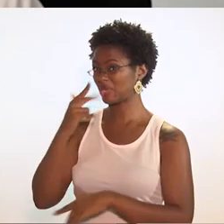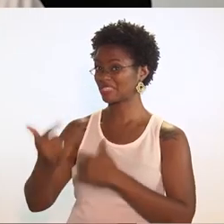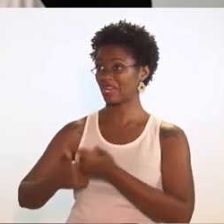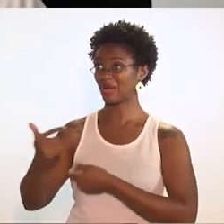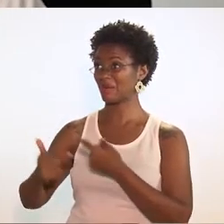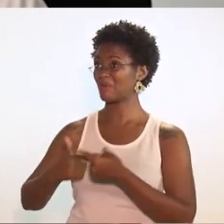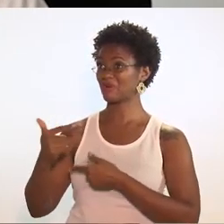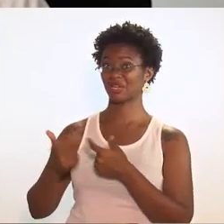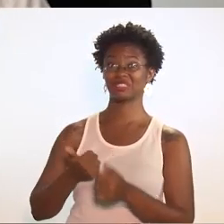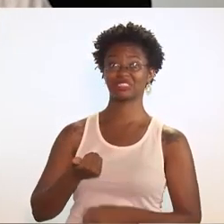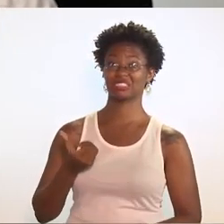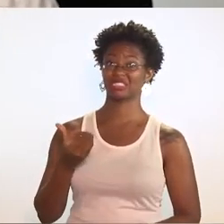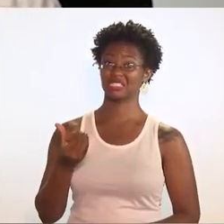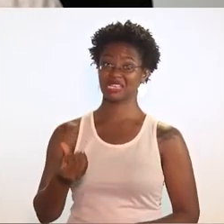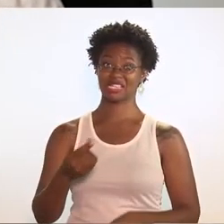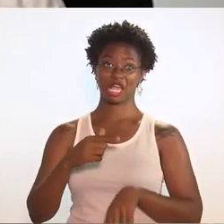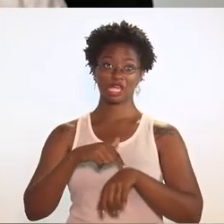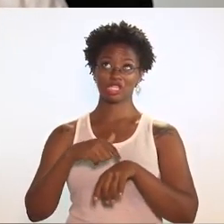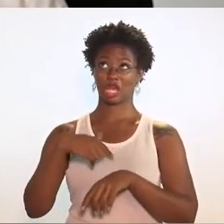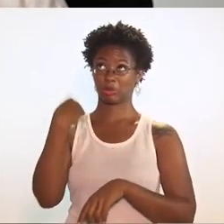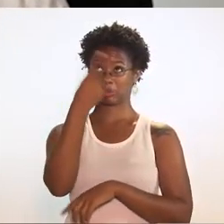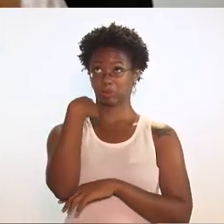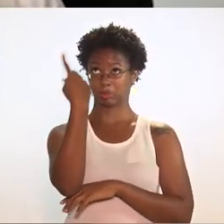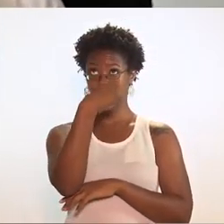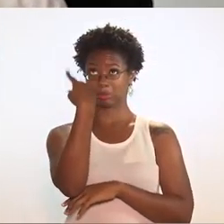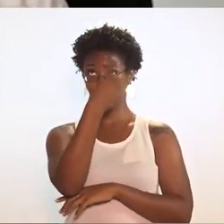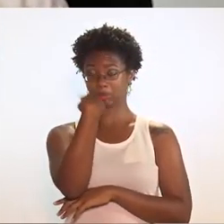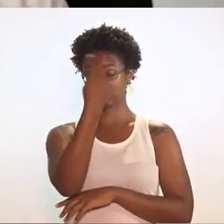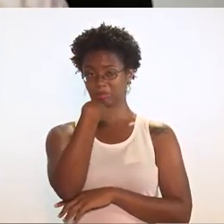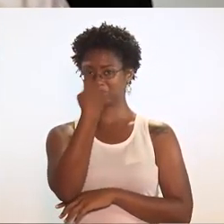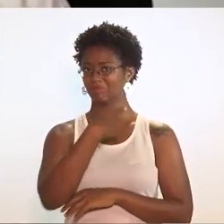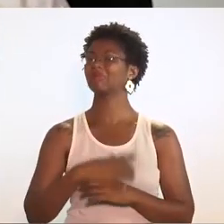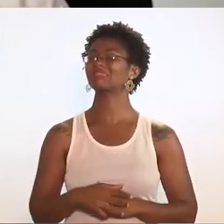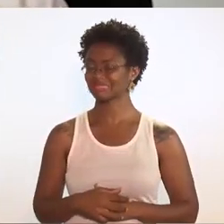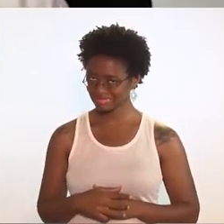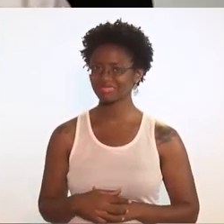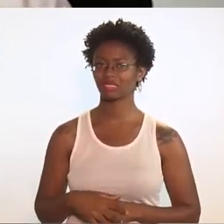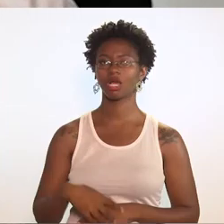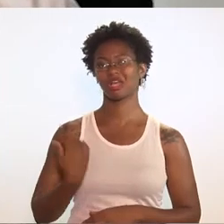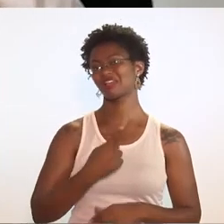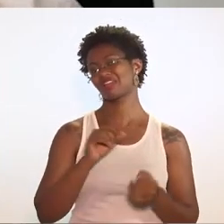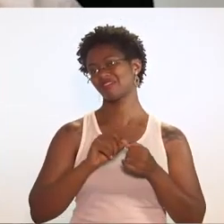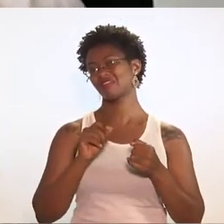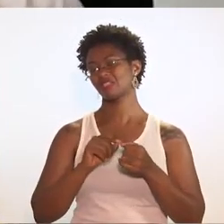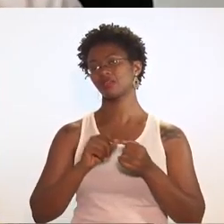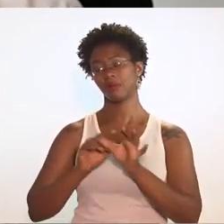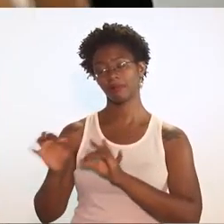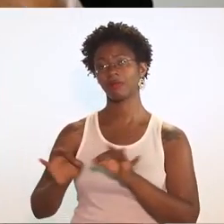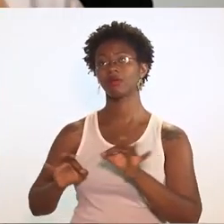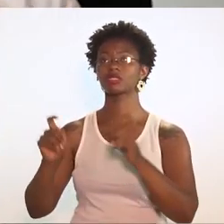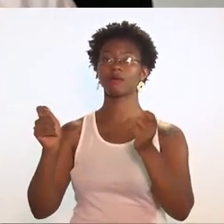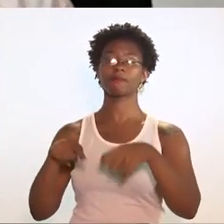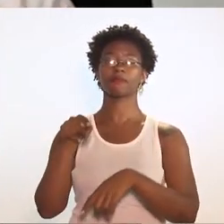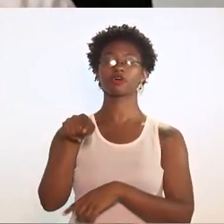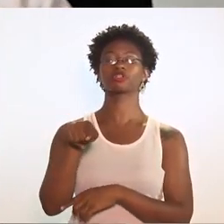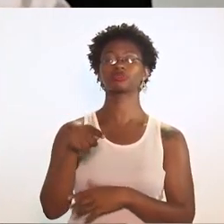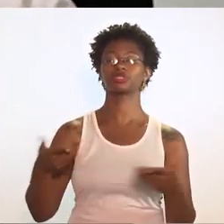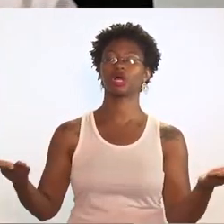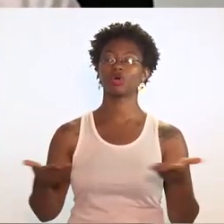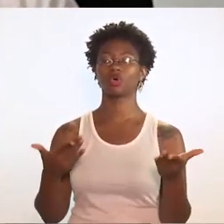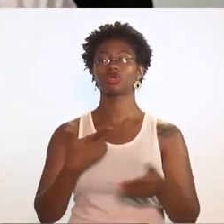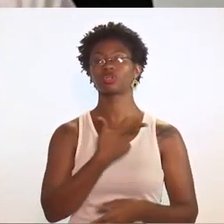Né? Não posso te afirmar, mas estou trabalhando com afinco, com muita dedicação. Você sabe que